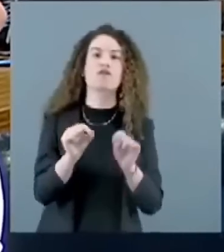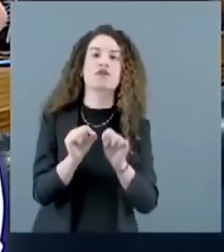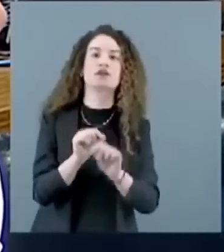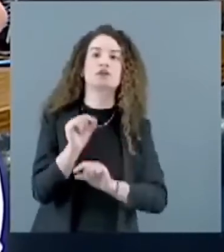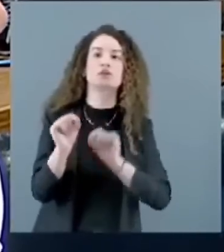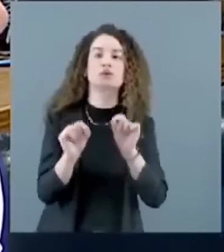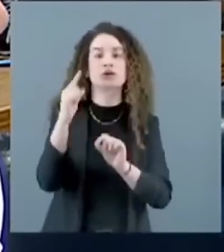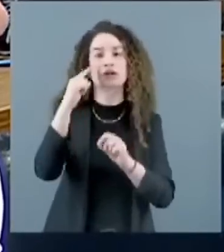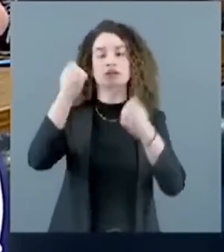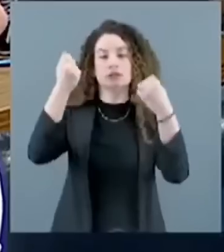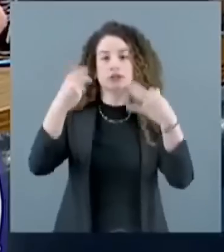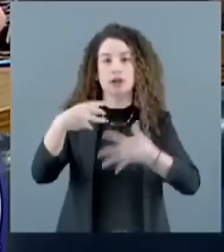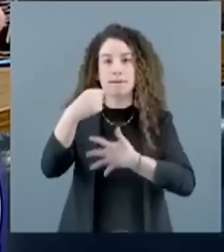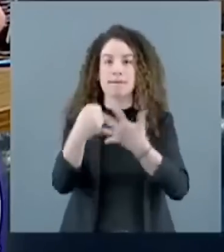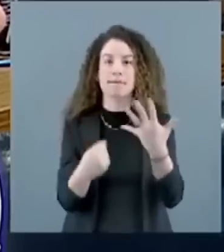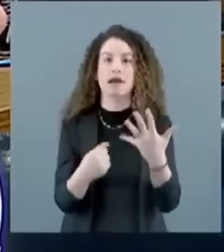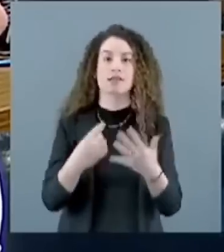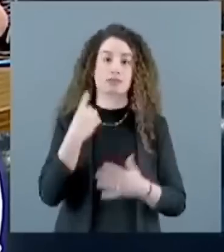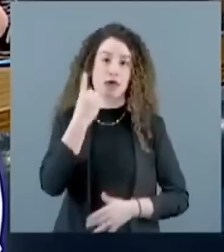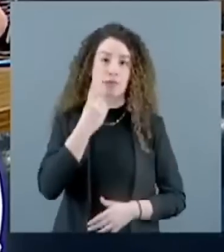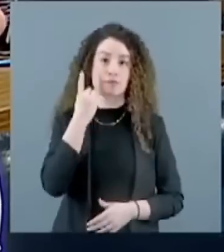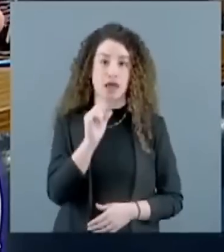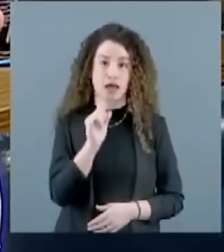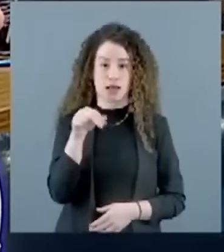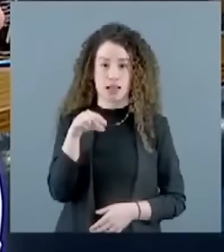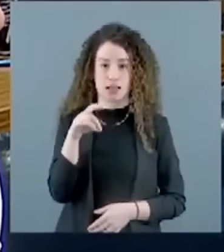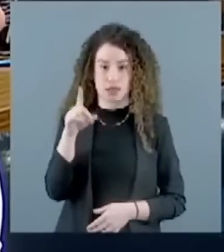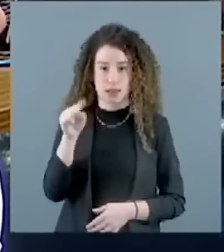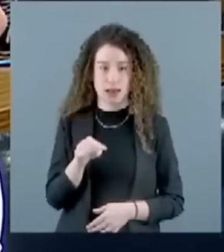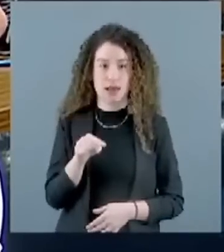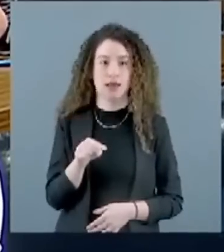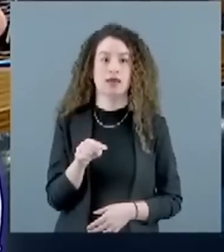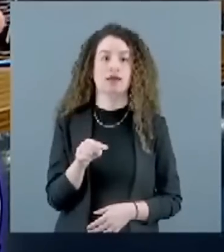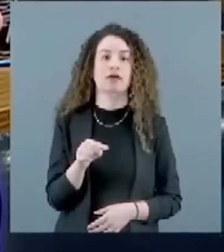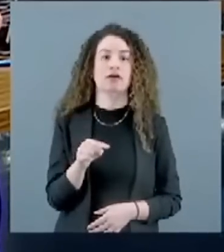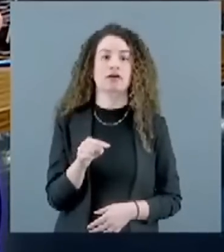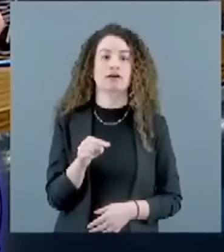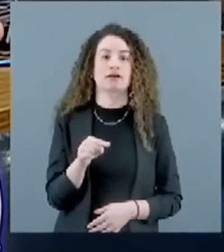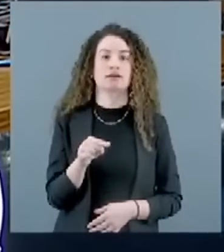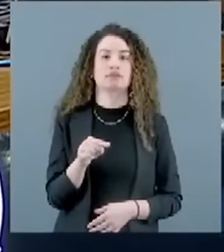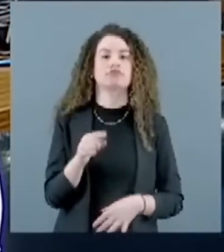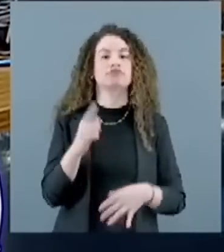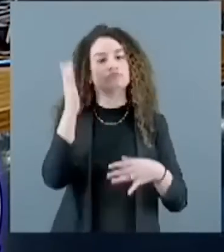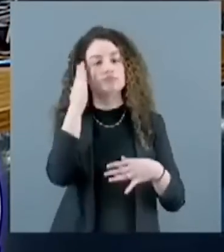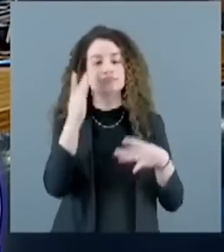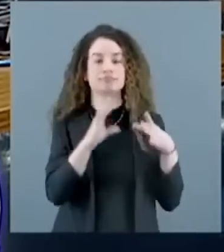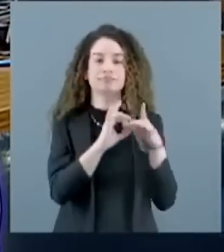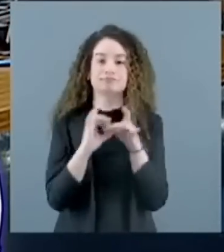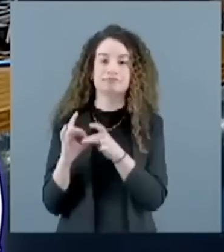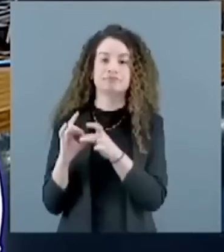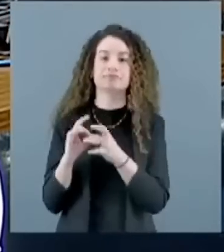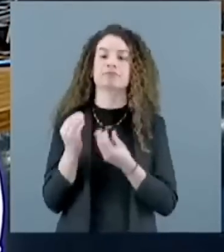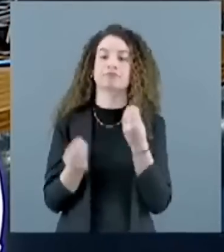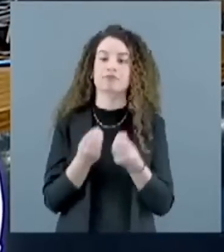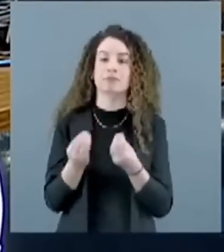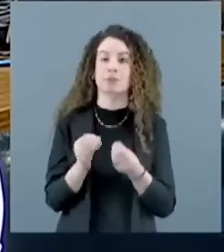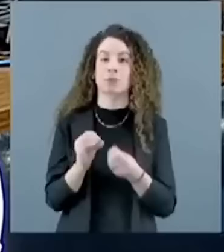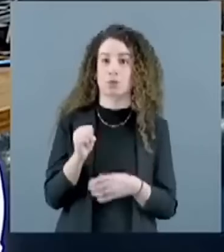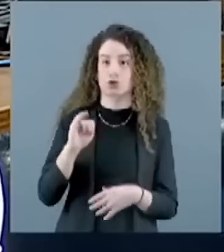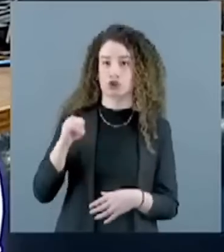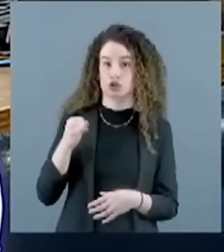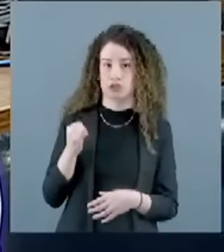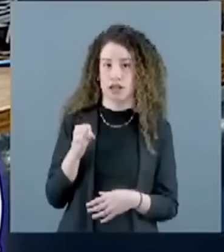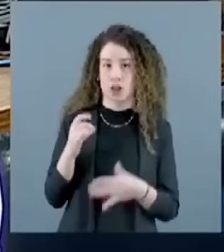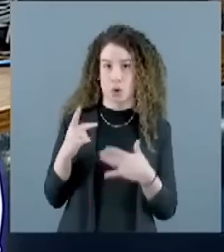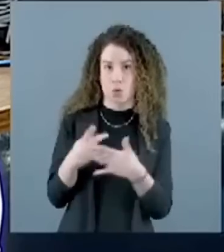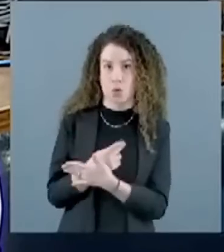fatos cometidos pelo deputado André, considerado o contexto geral dos atos de 8 de janeiro, se amolda